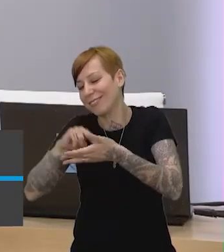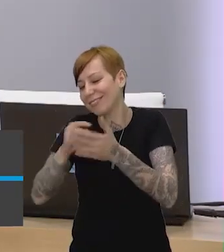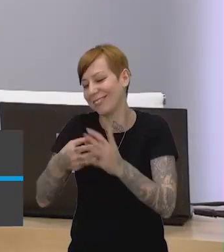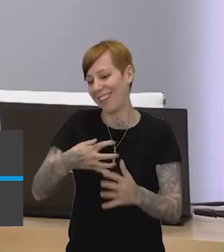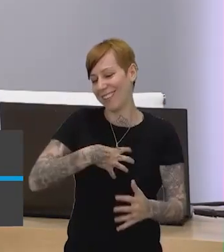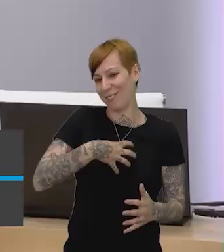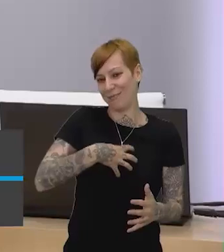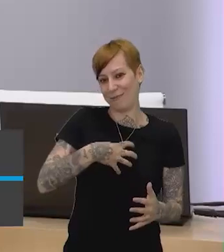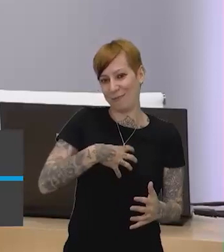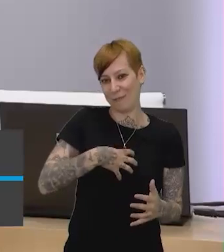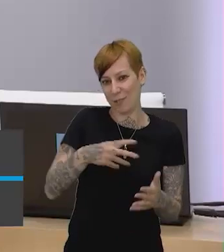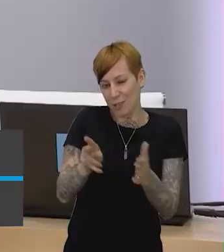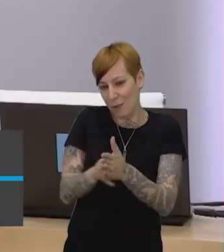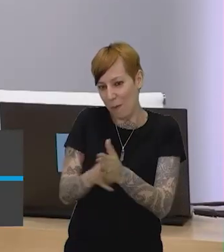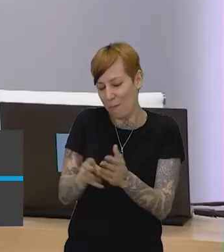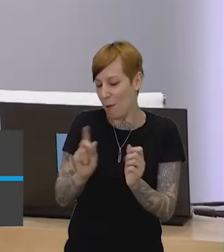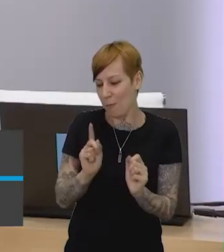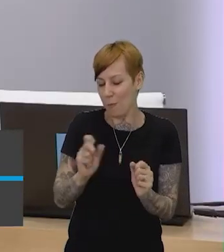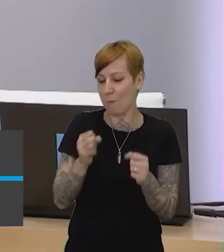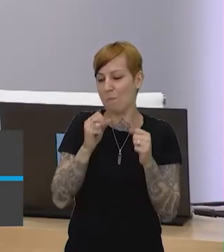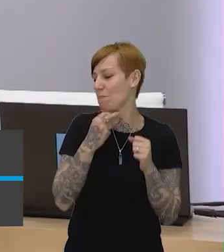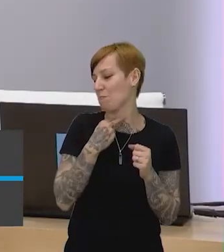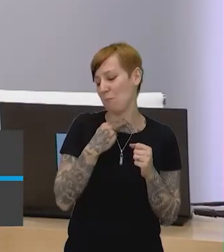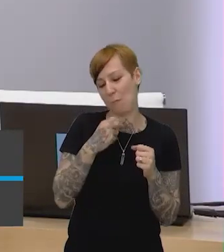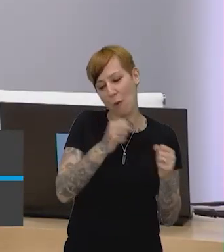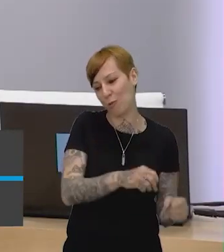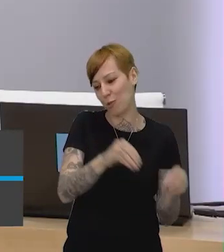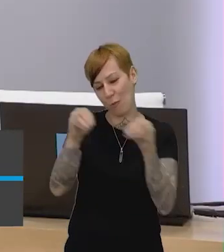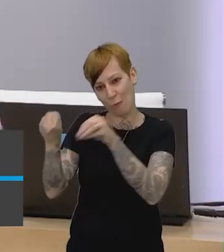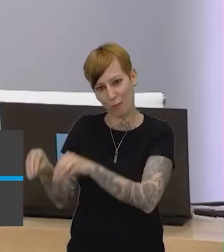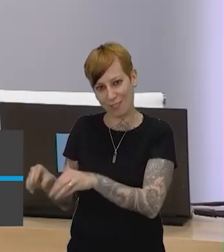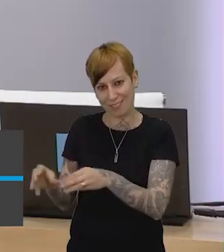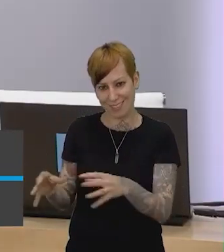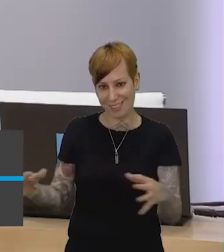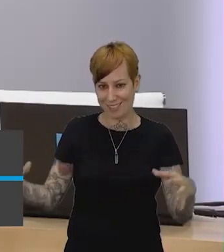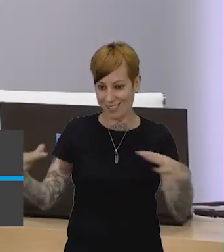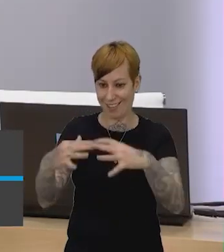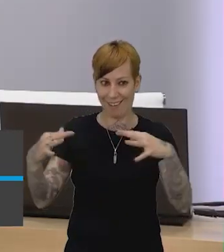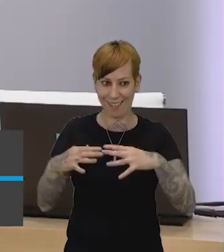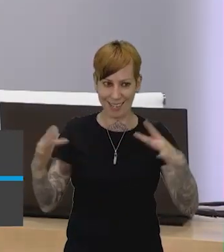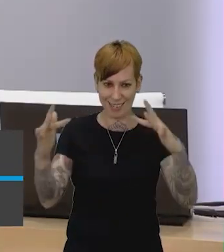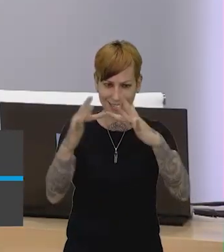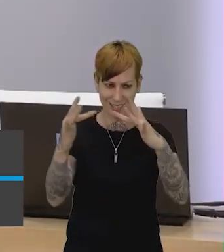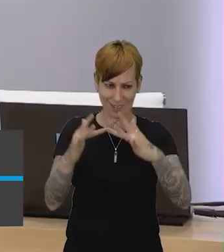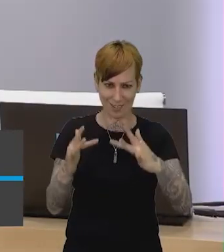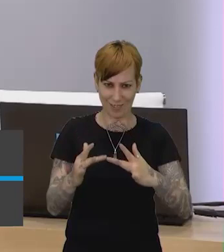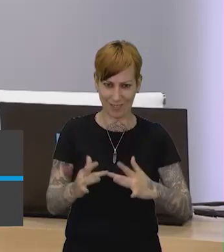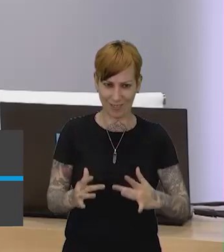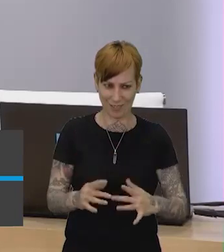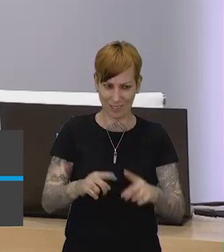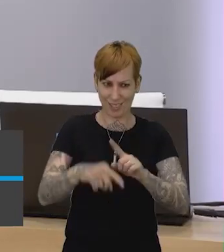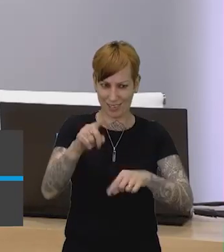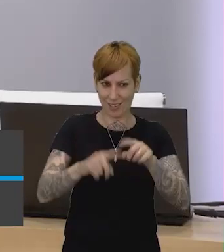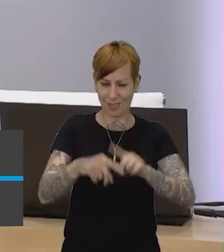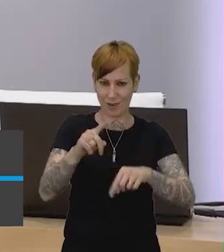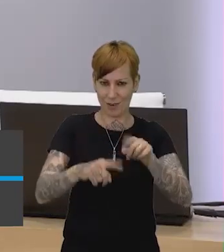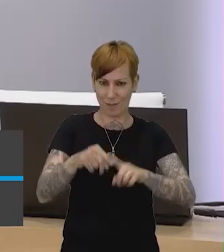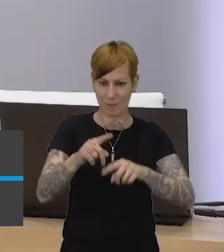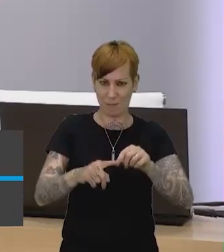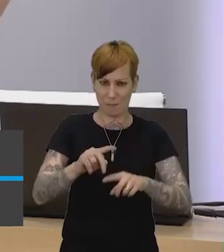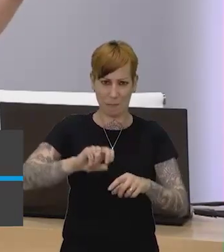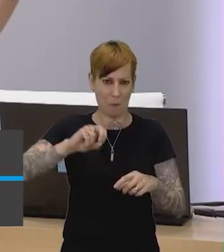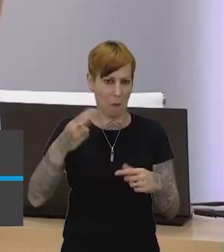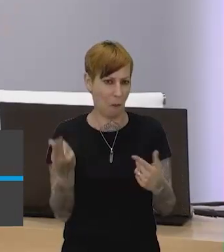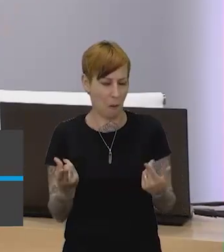para você, ela tem que ficar ali. Todas essas relações, essas teias de relação, né, com o material, né, seja